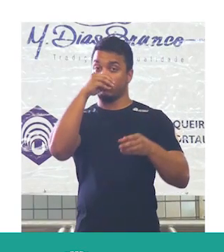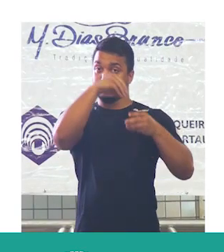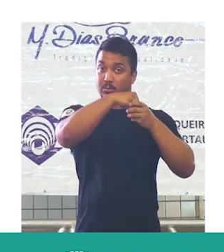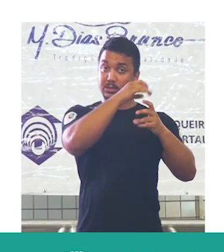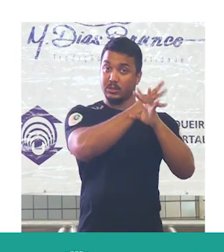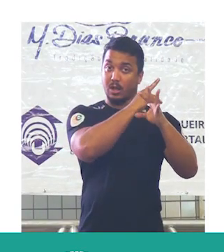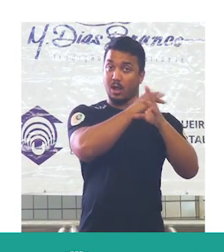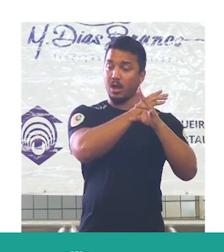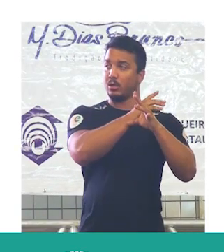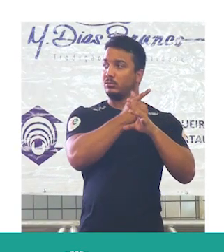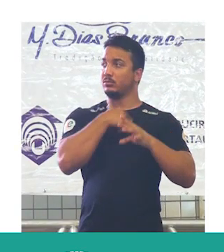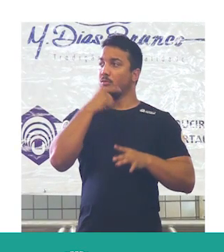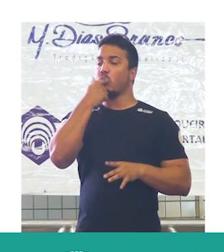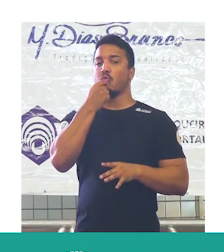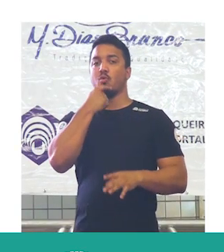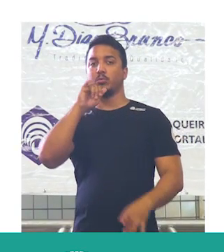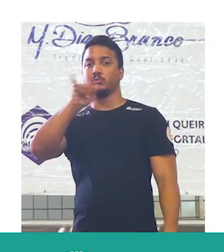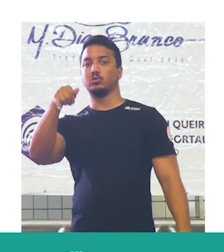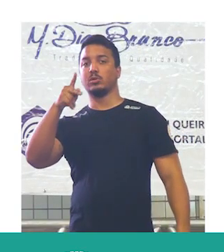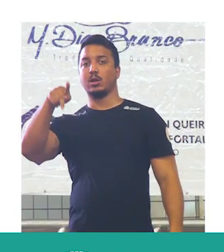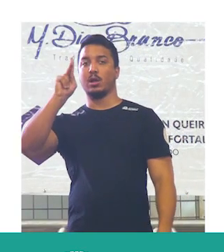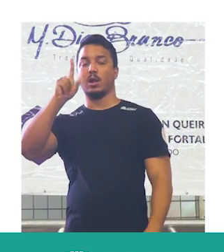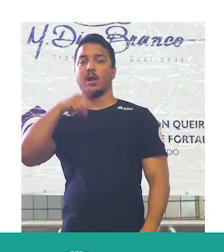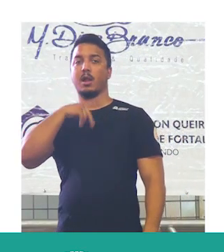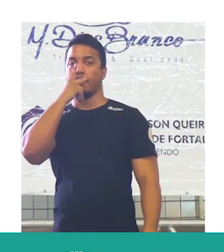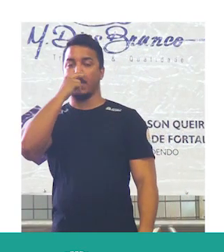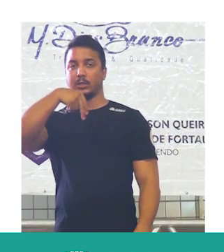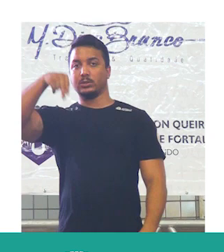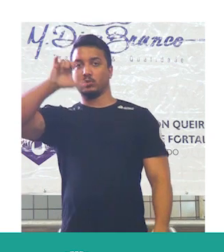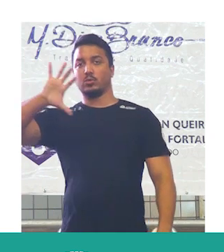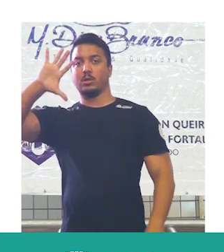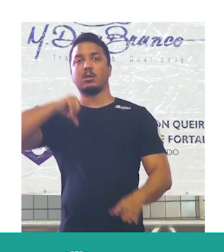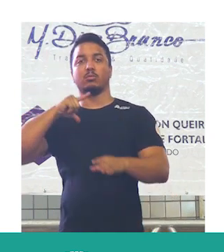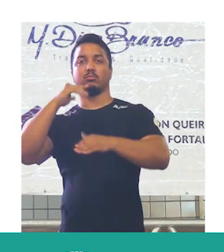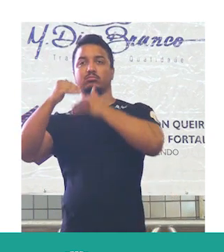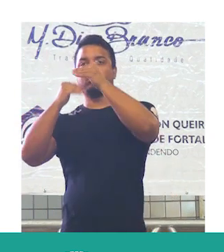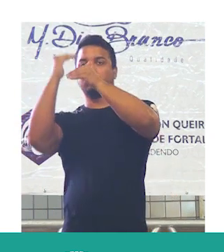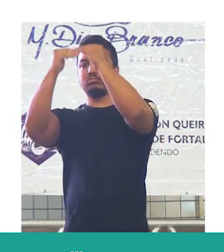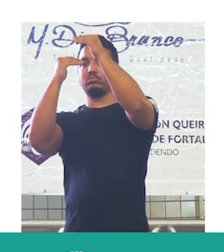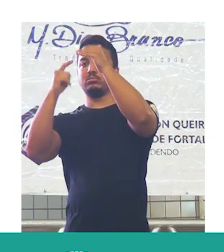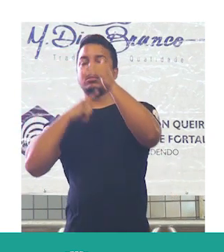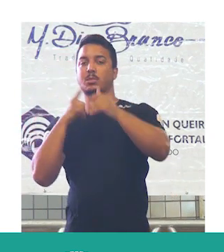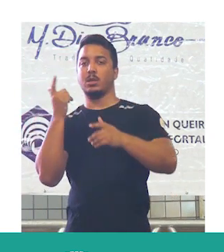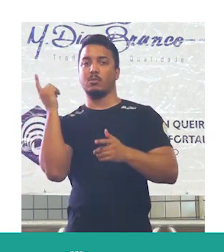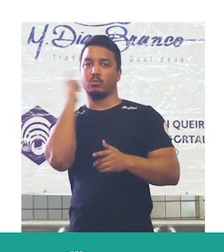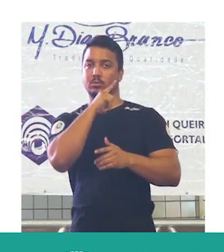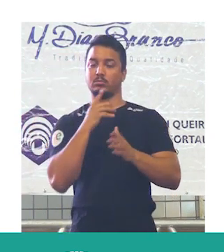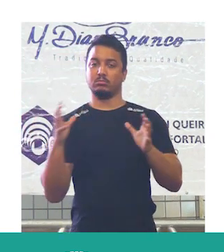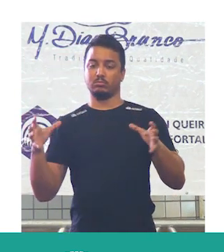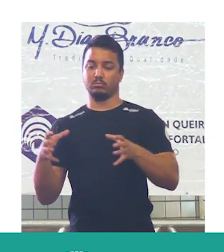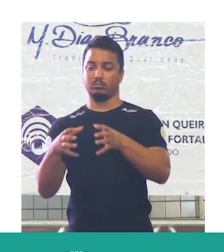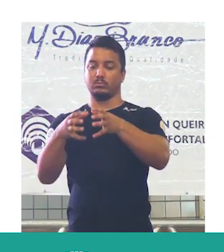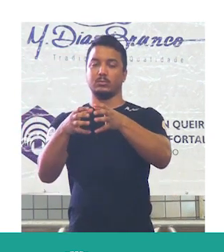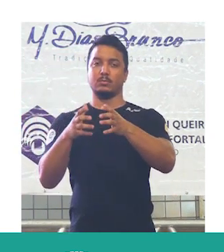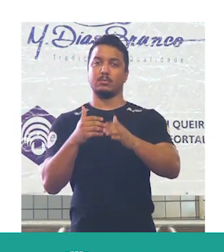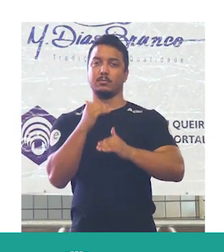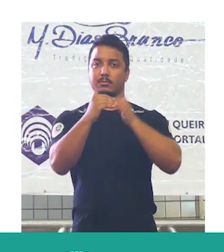cidade. Juscelino Kubitschek é o nacional desenvolvimentismo, é aquela máxima.